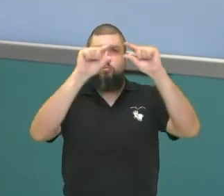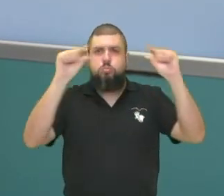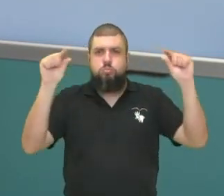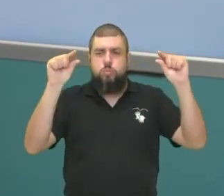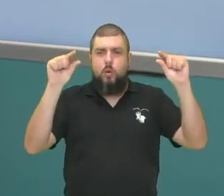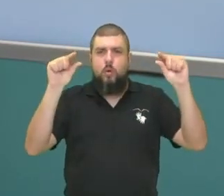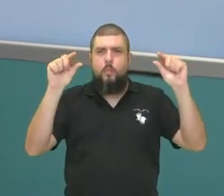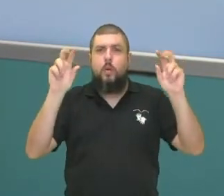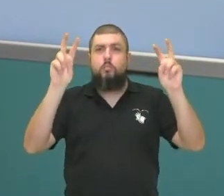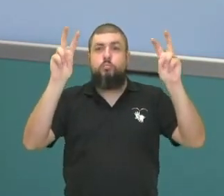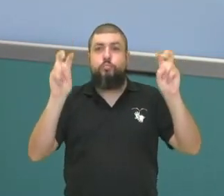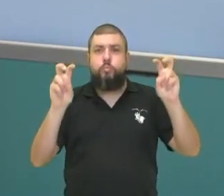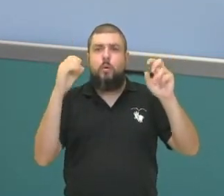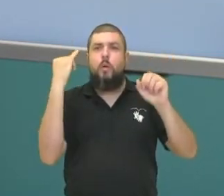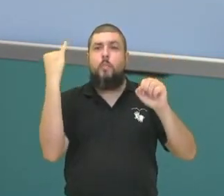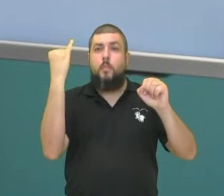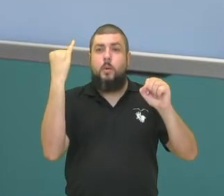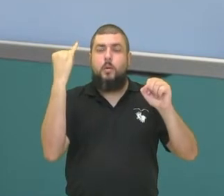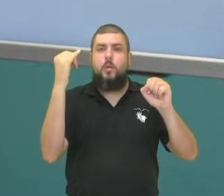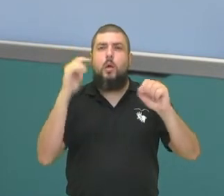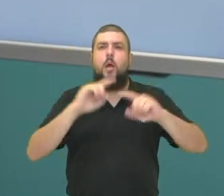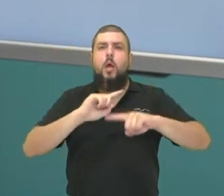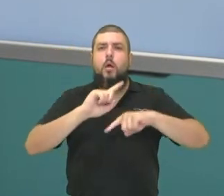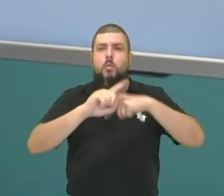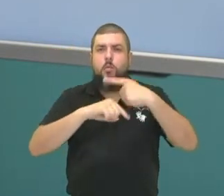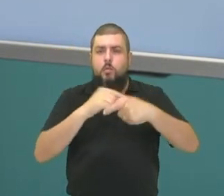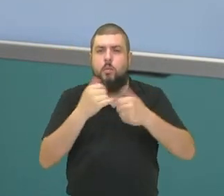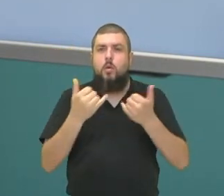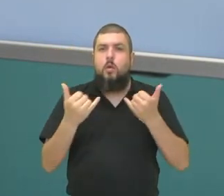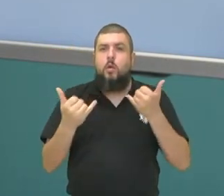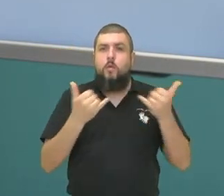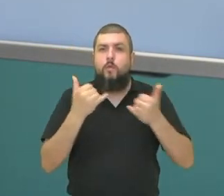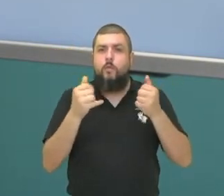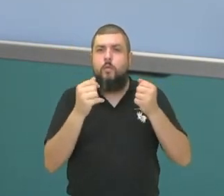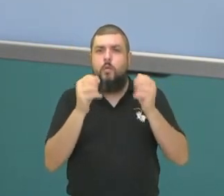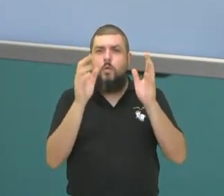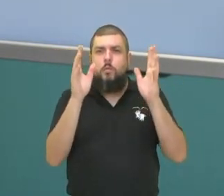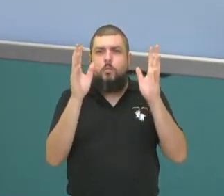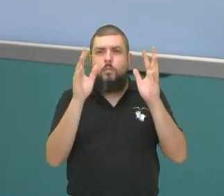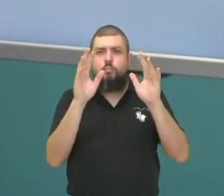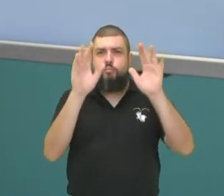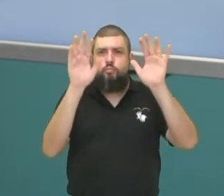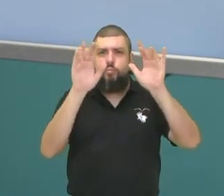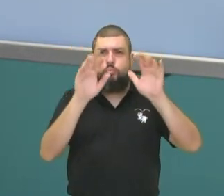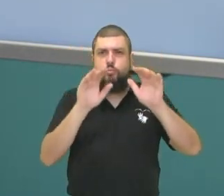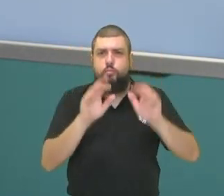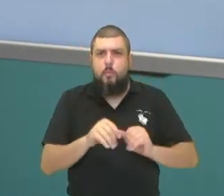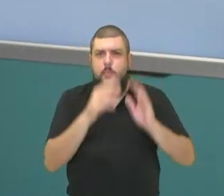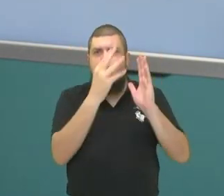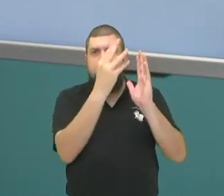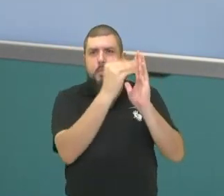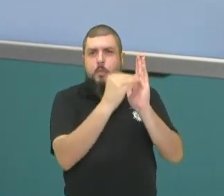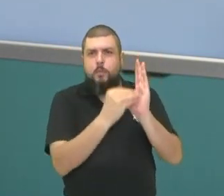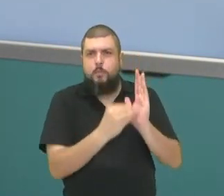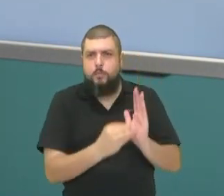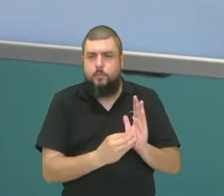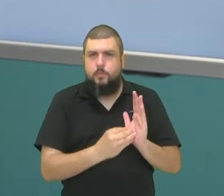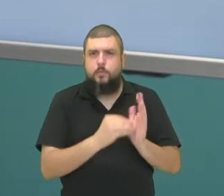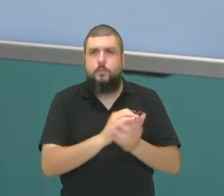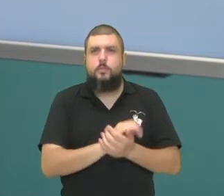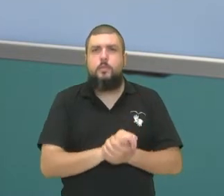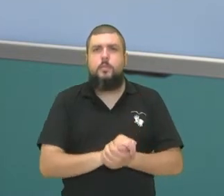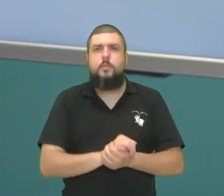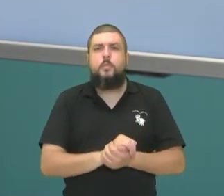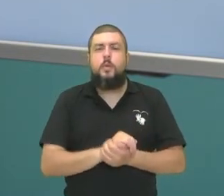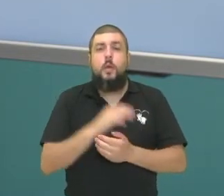no título, e as principais informações nos primeiros parágrafos ou no primeiro parágrafo mesmo. E essas